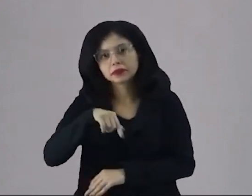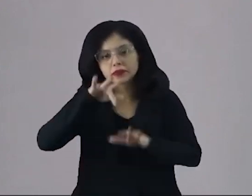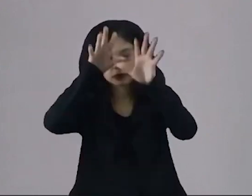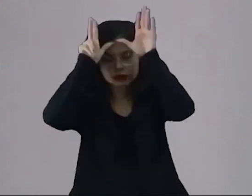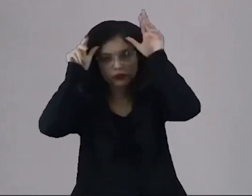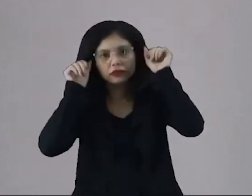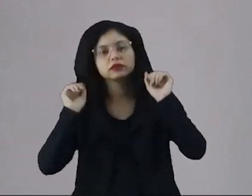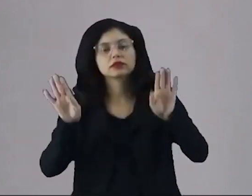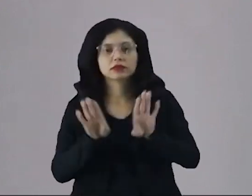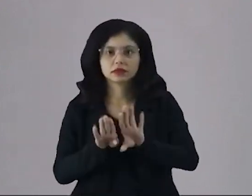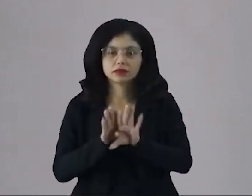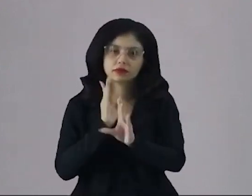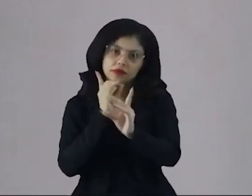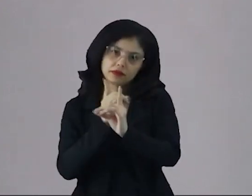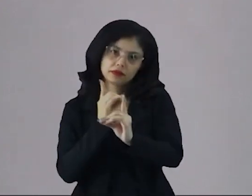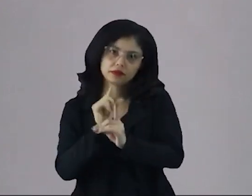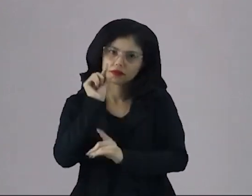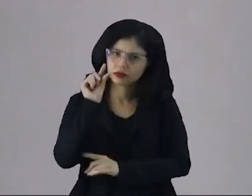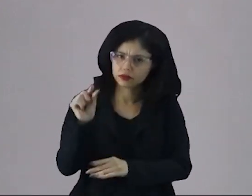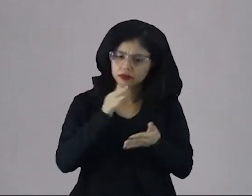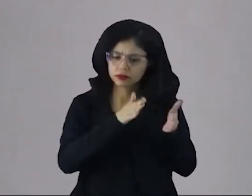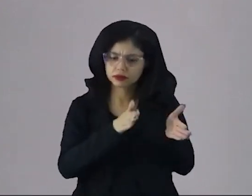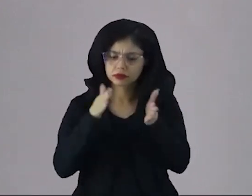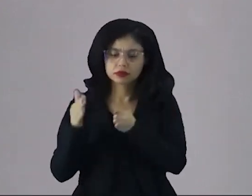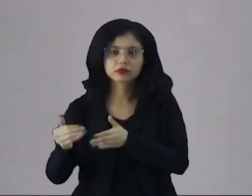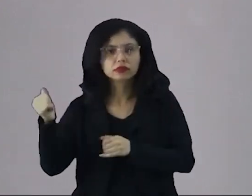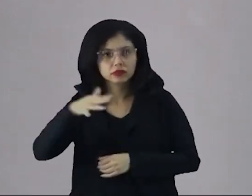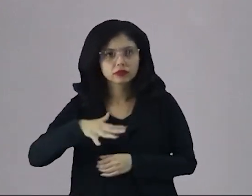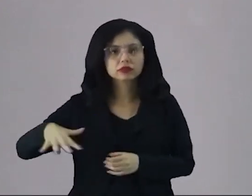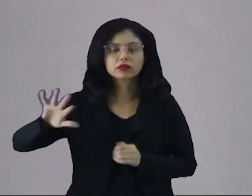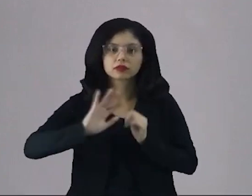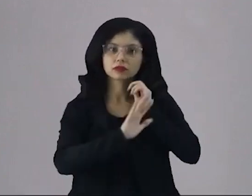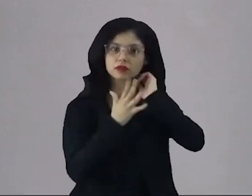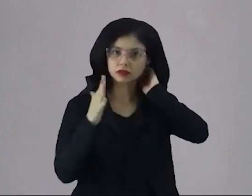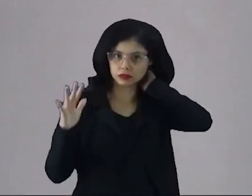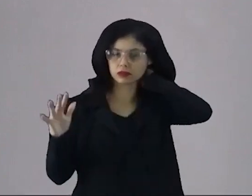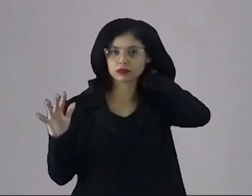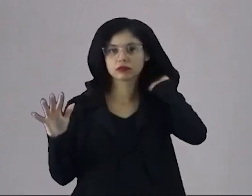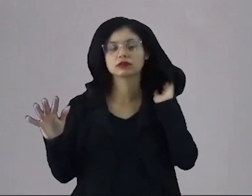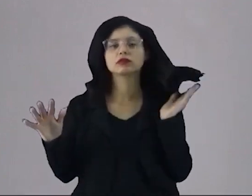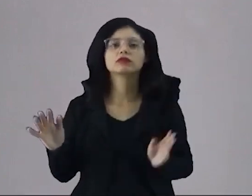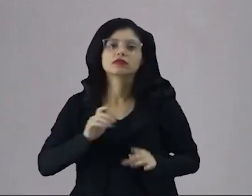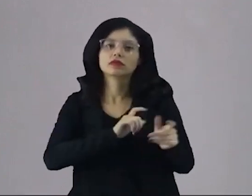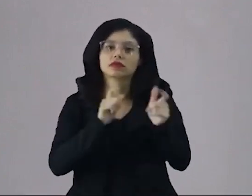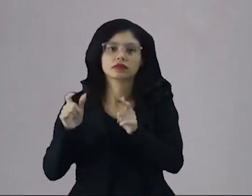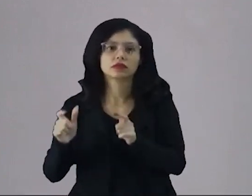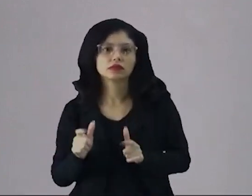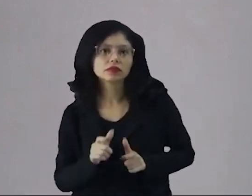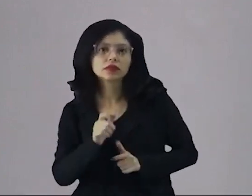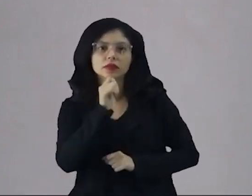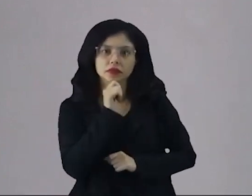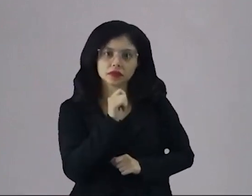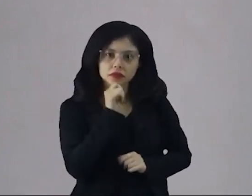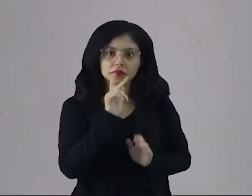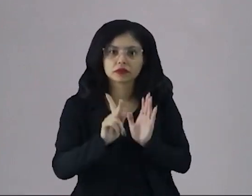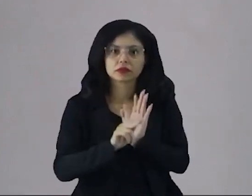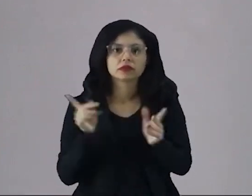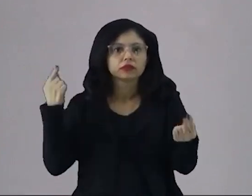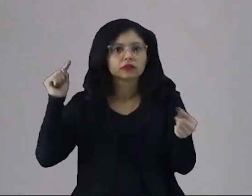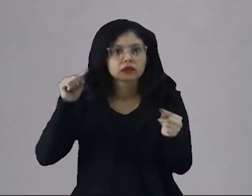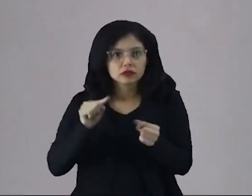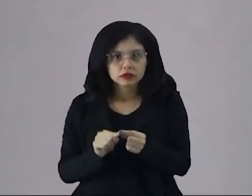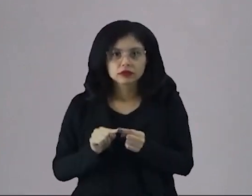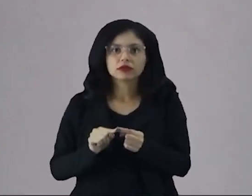você também encontra uma pequena faixa desses campos naturais, principalmente em lugares que ficam próximos